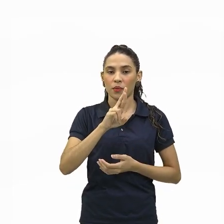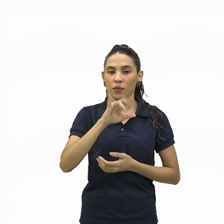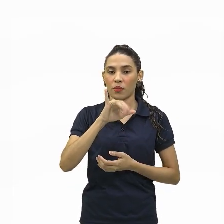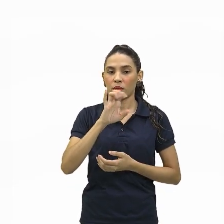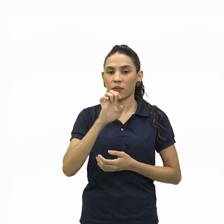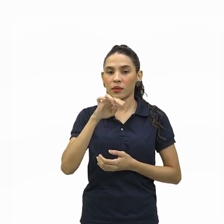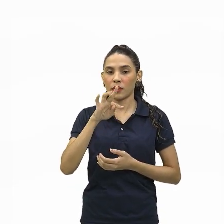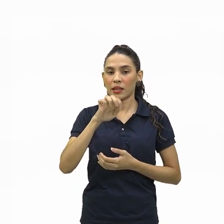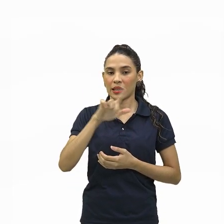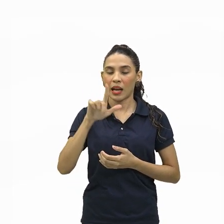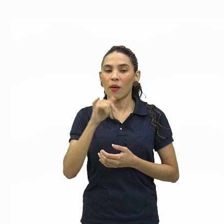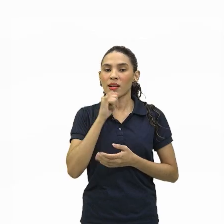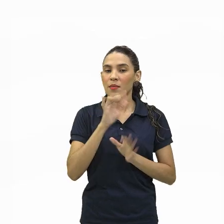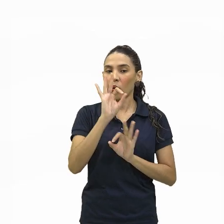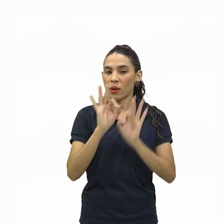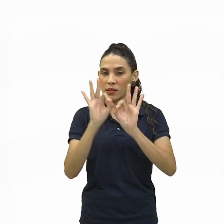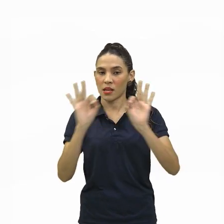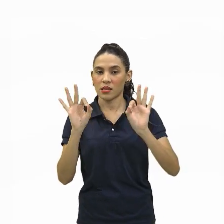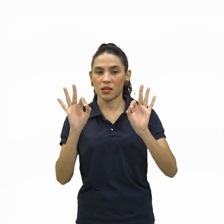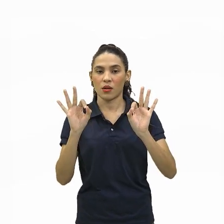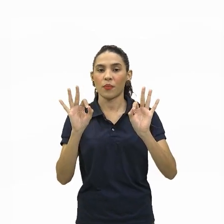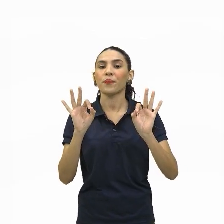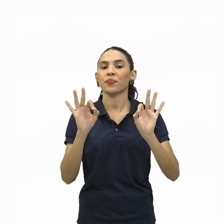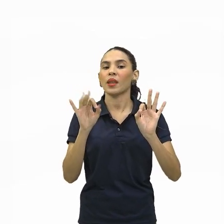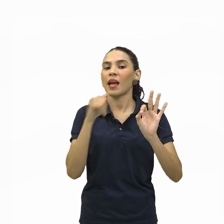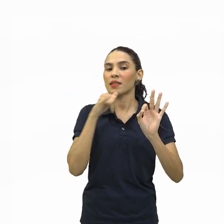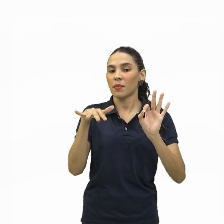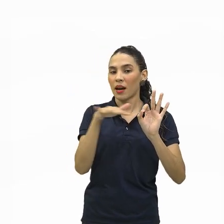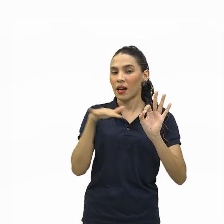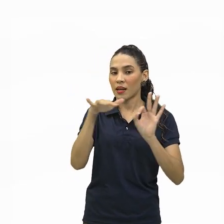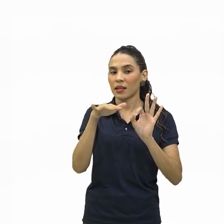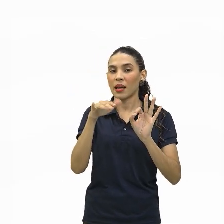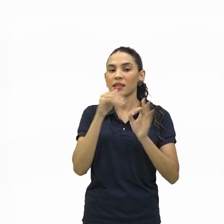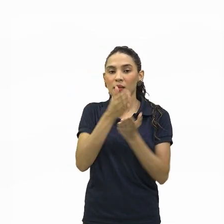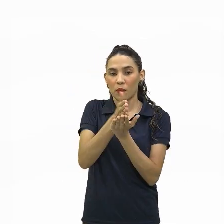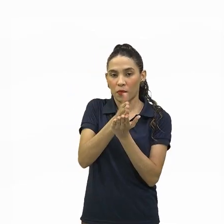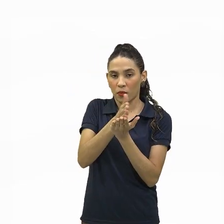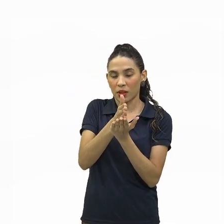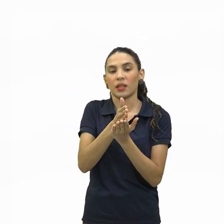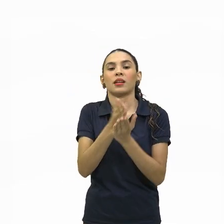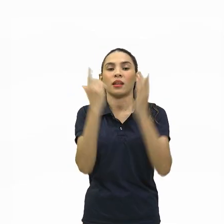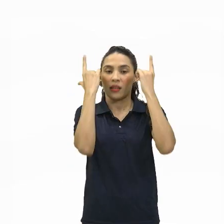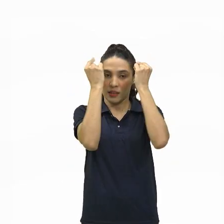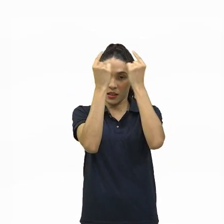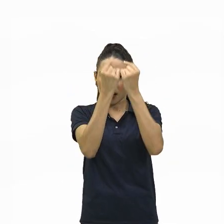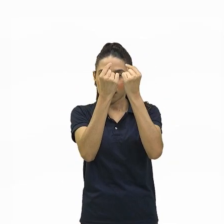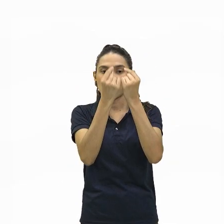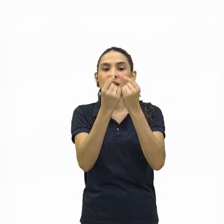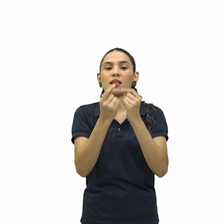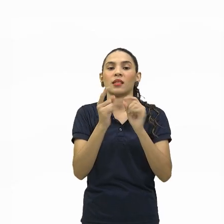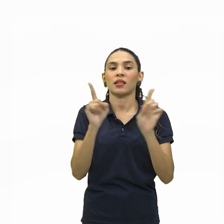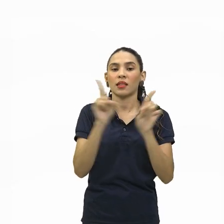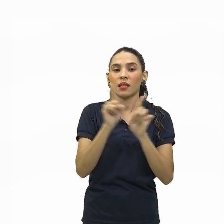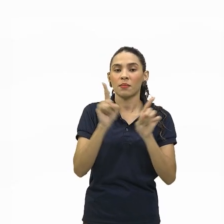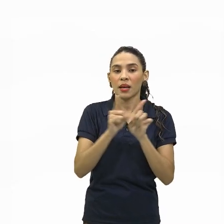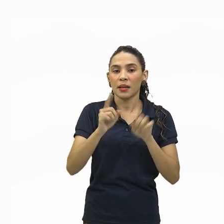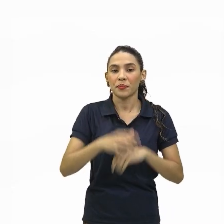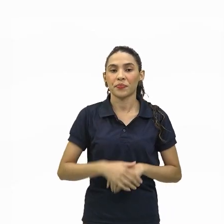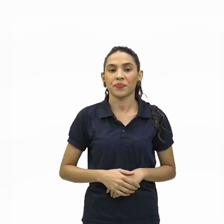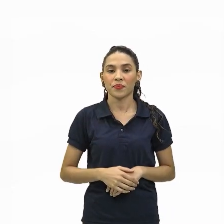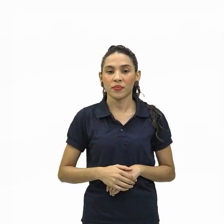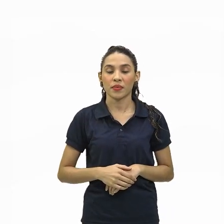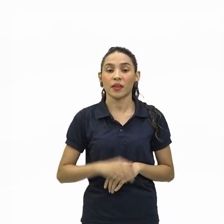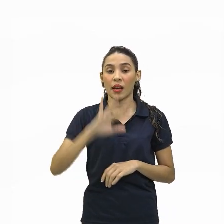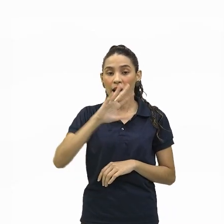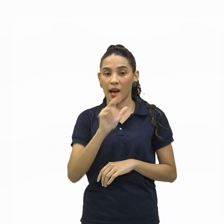divisão, né, como se fosse ali a região fronteiriça entre a Grécia e a